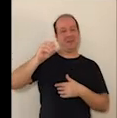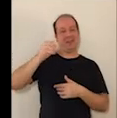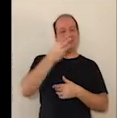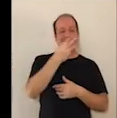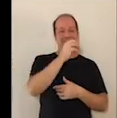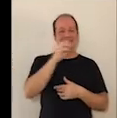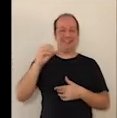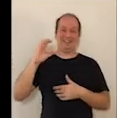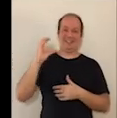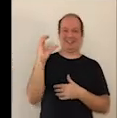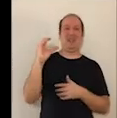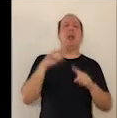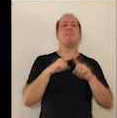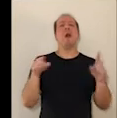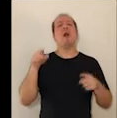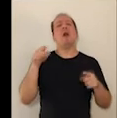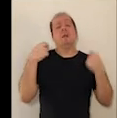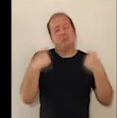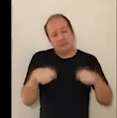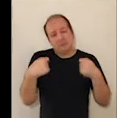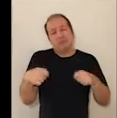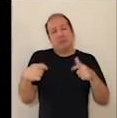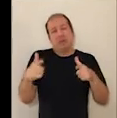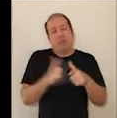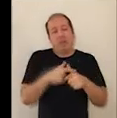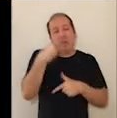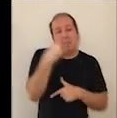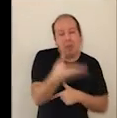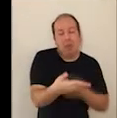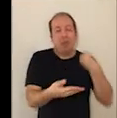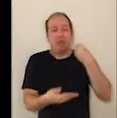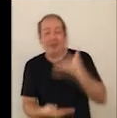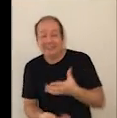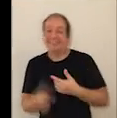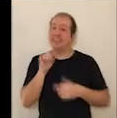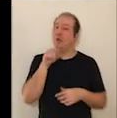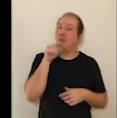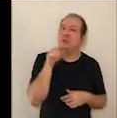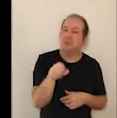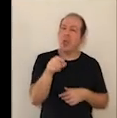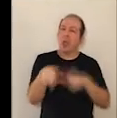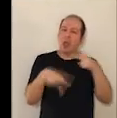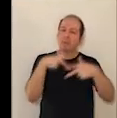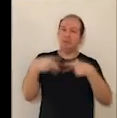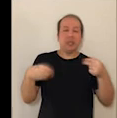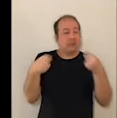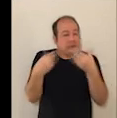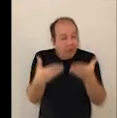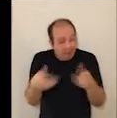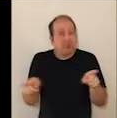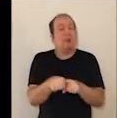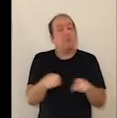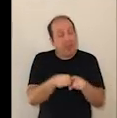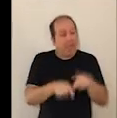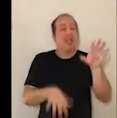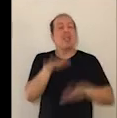300 sequins, mas meu amo deseja recompensá-los. Se eu fosse o senhor, eu lhe ofereceria alguma